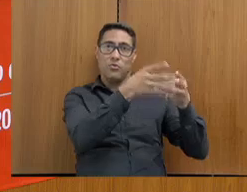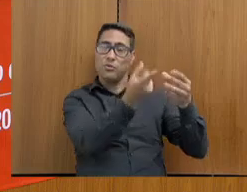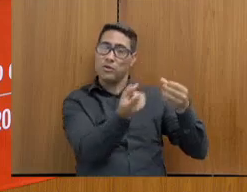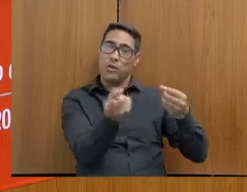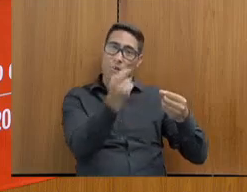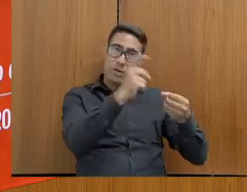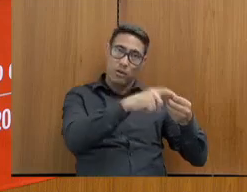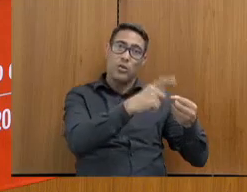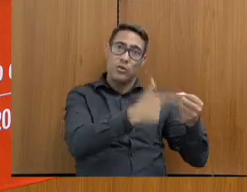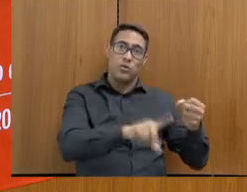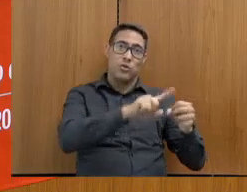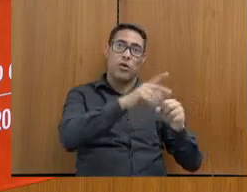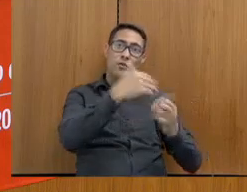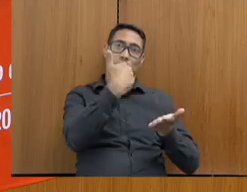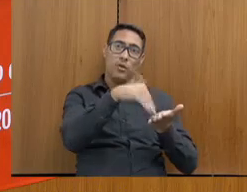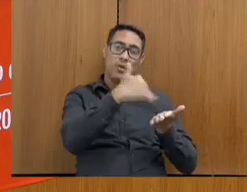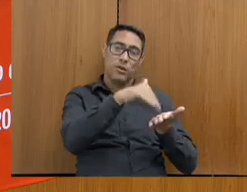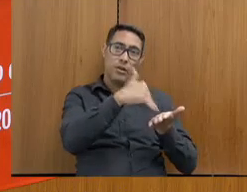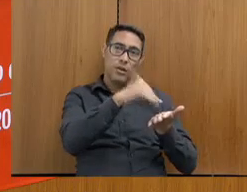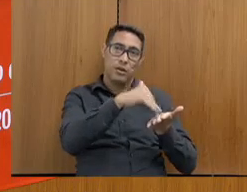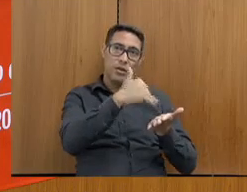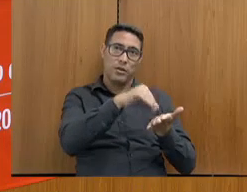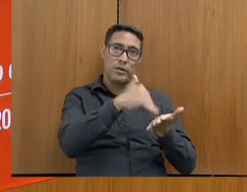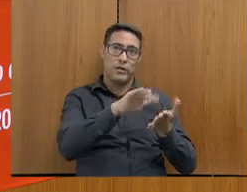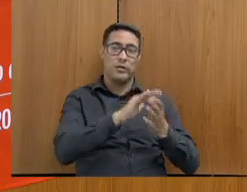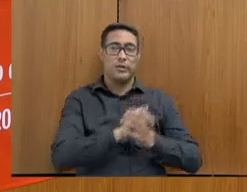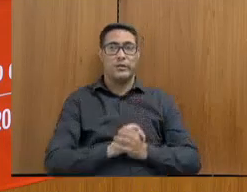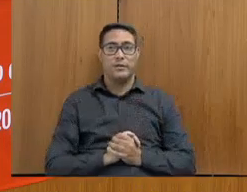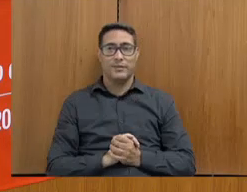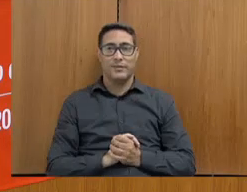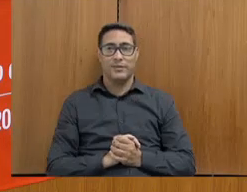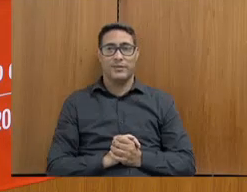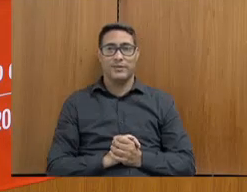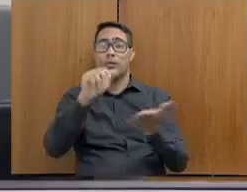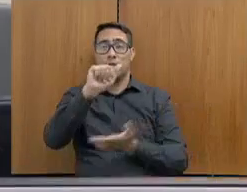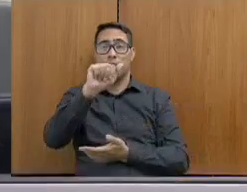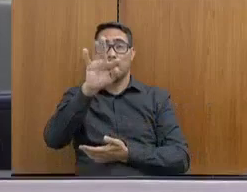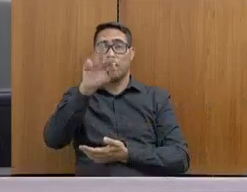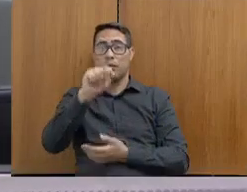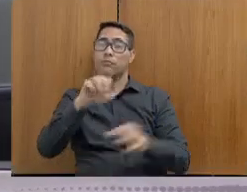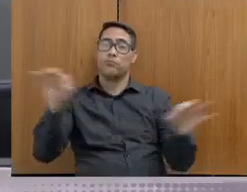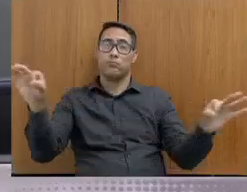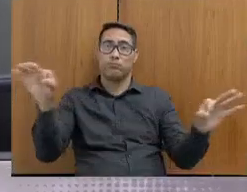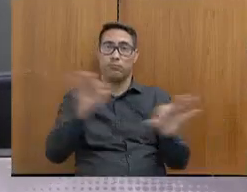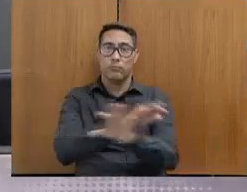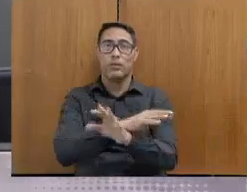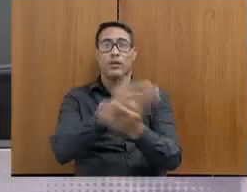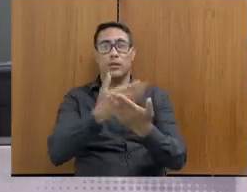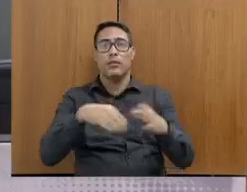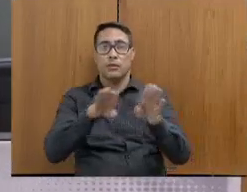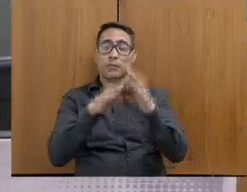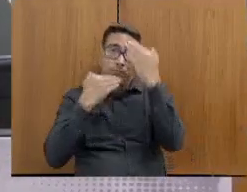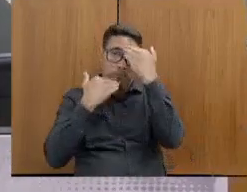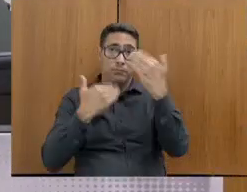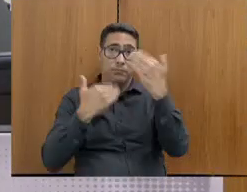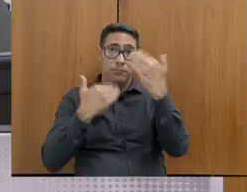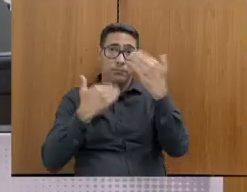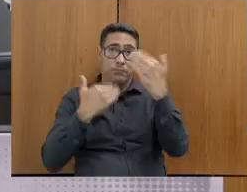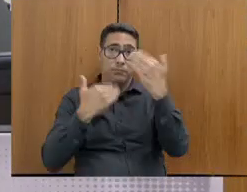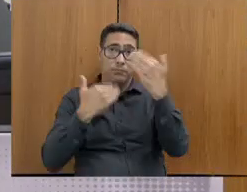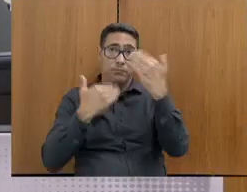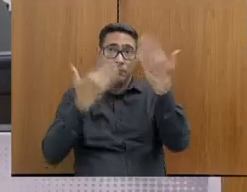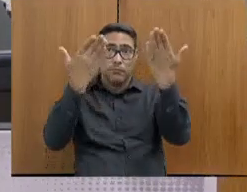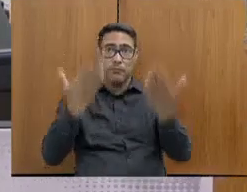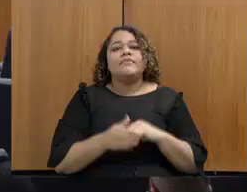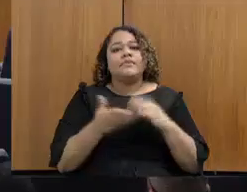para o nosso secretário Obrigado Deputado trabalhos Muito obrigado a todos e a todas